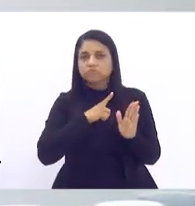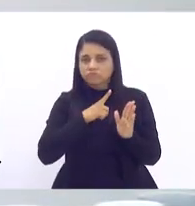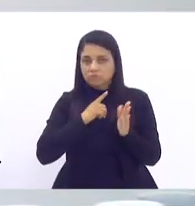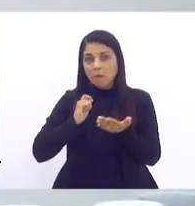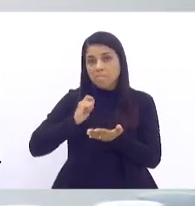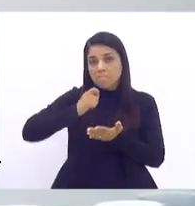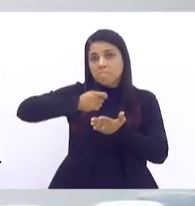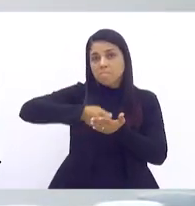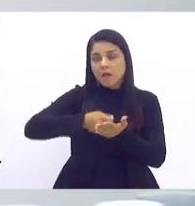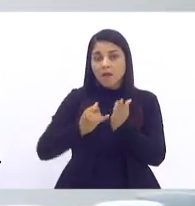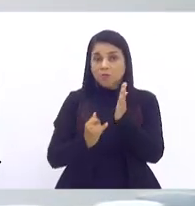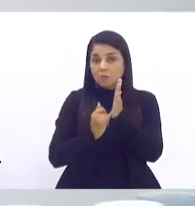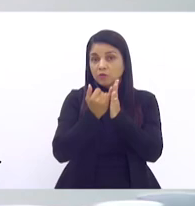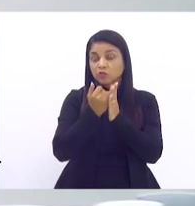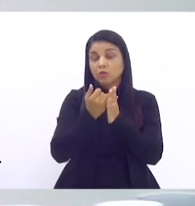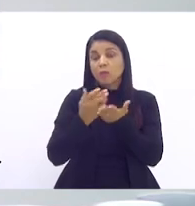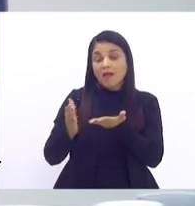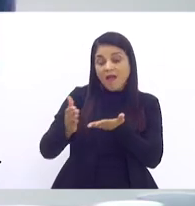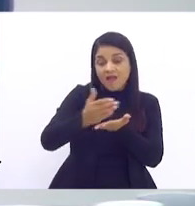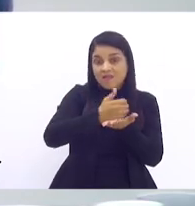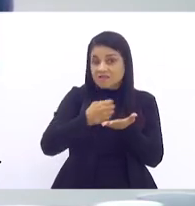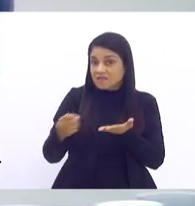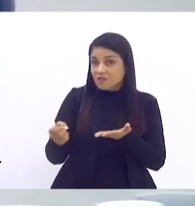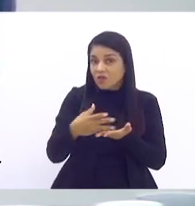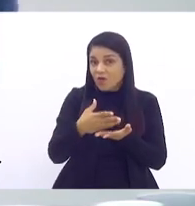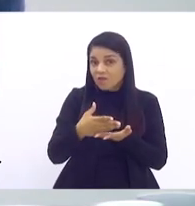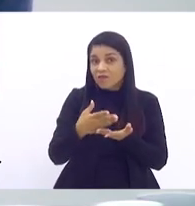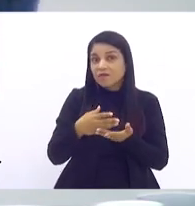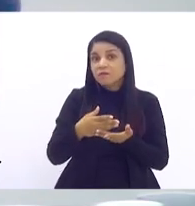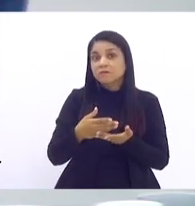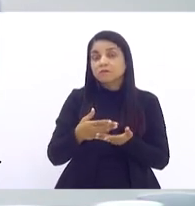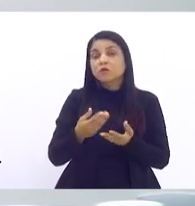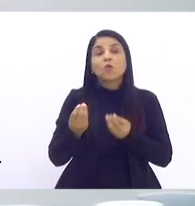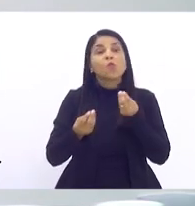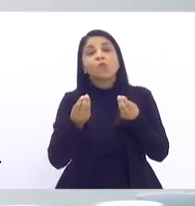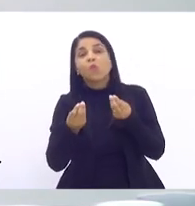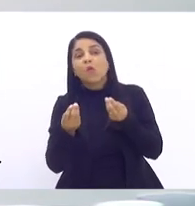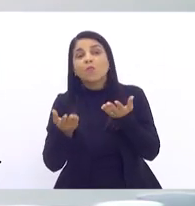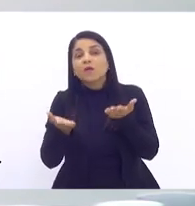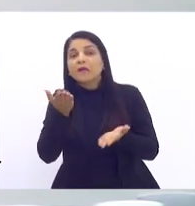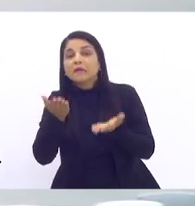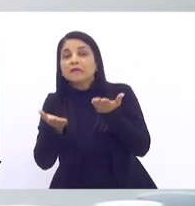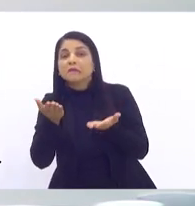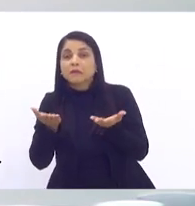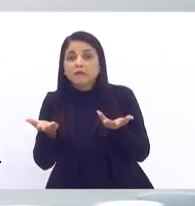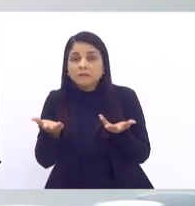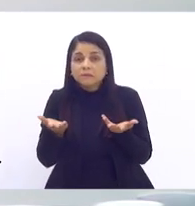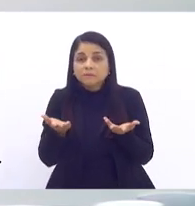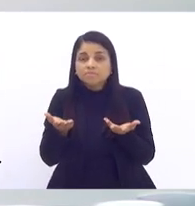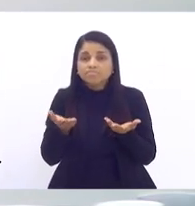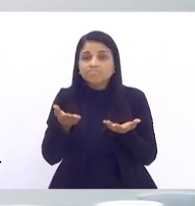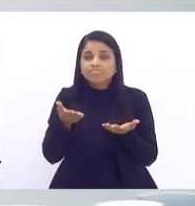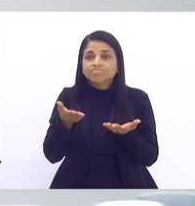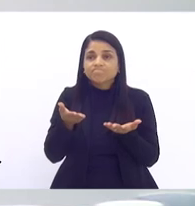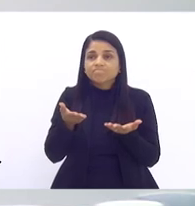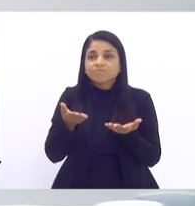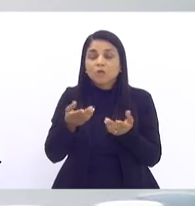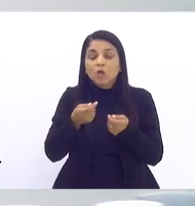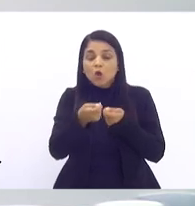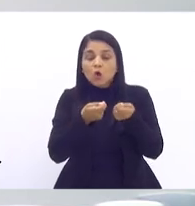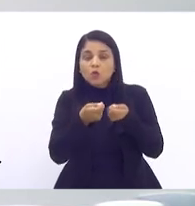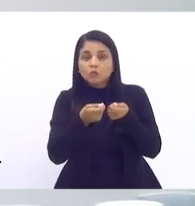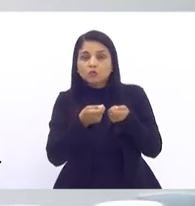pagarem esse imposto é uma receita nova mas fora uma receita nova como é que faz para equilibrar esse jogo controle de